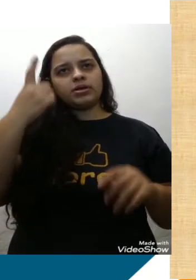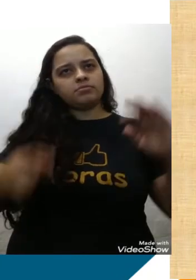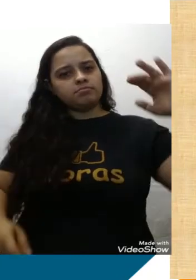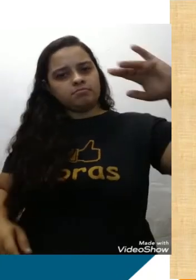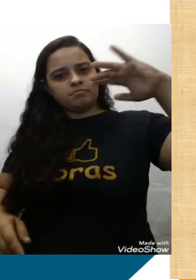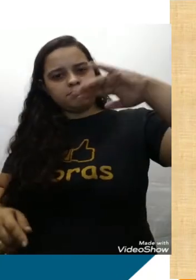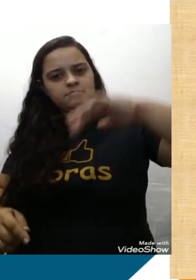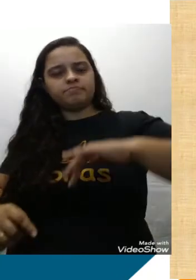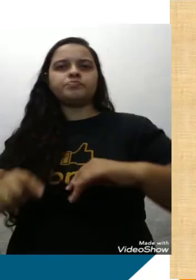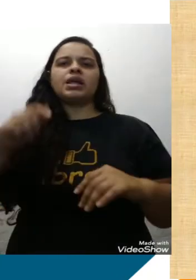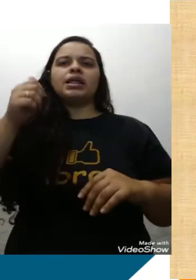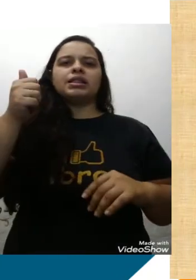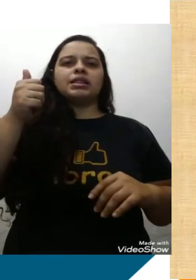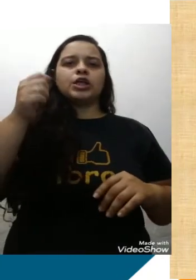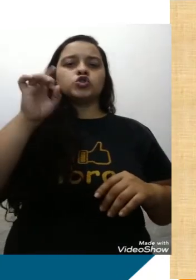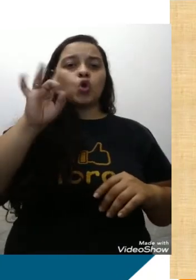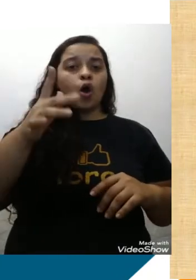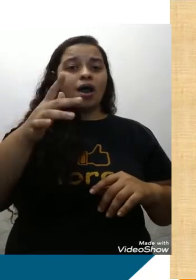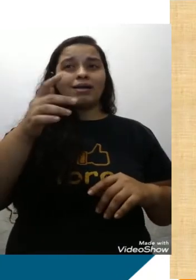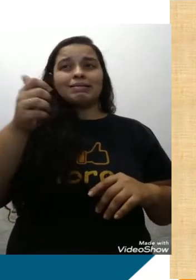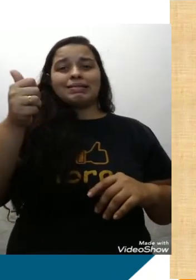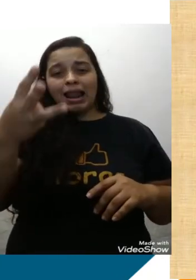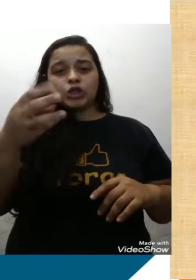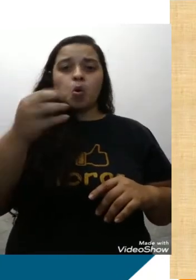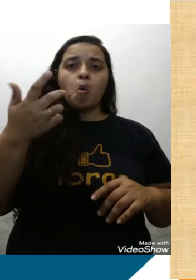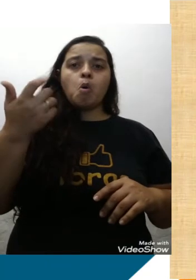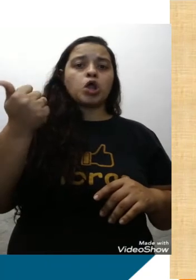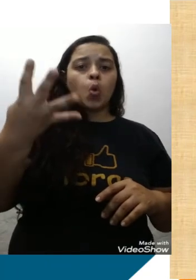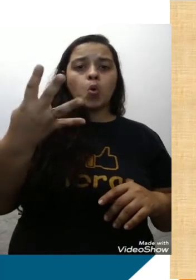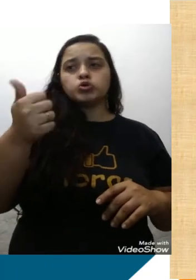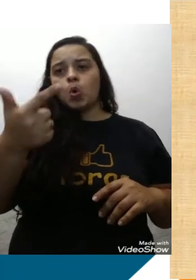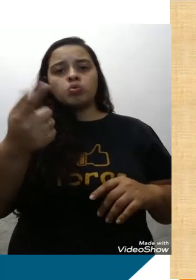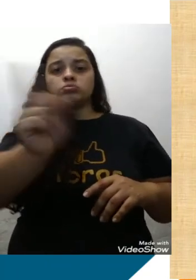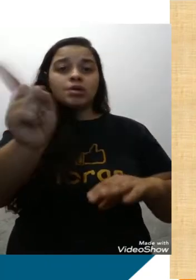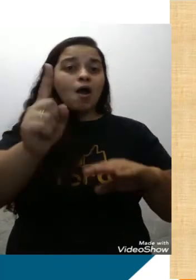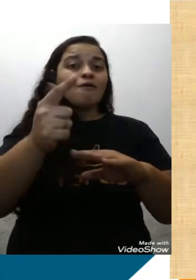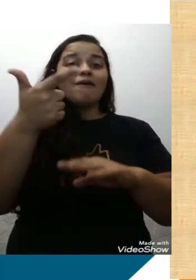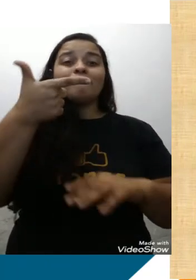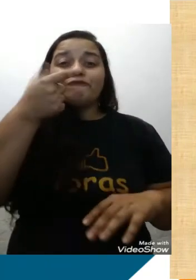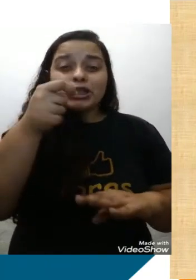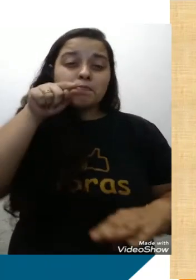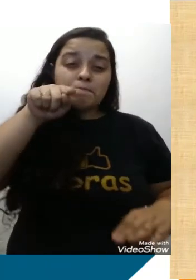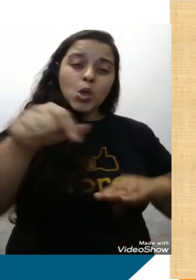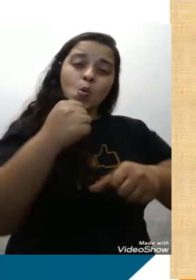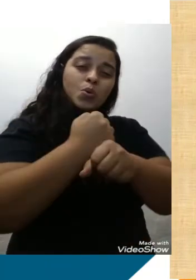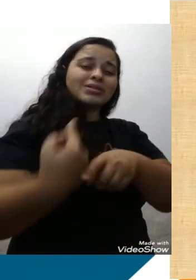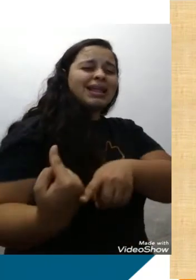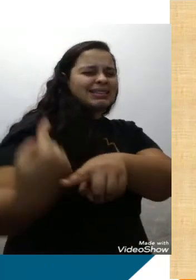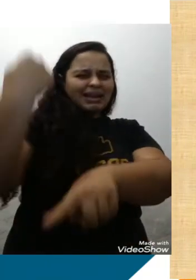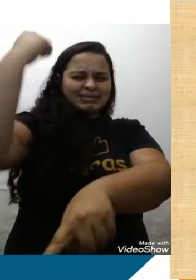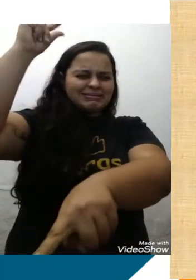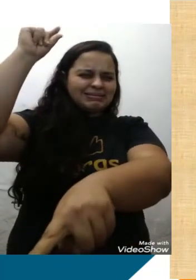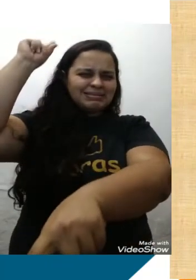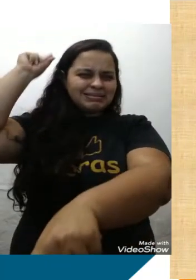única migração, e não mais há 13 ou 14, mas há 20 mil anos atrás, que seria essa população,